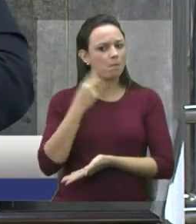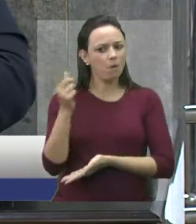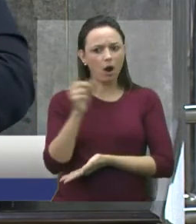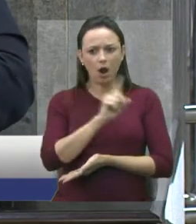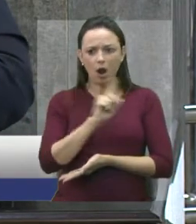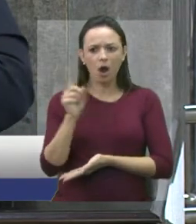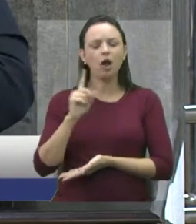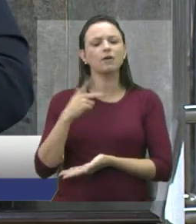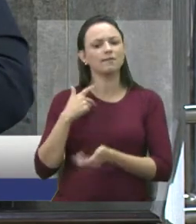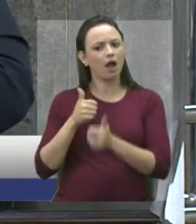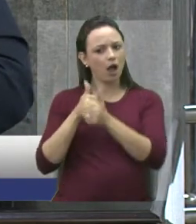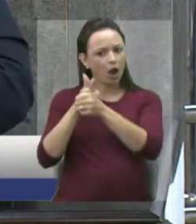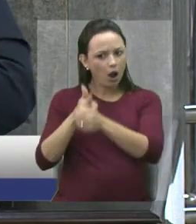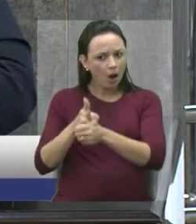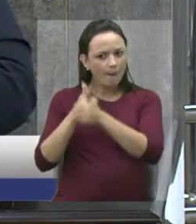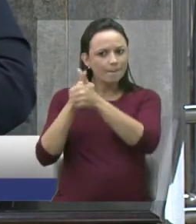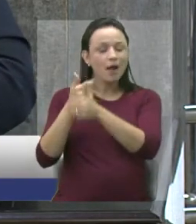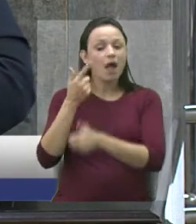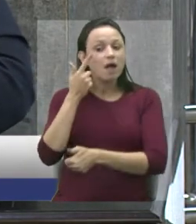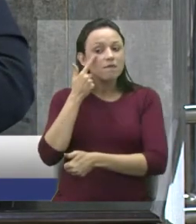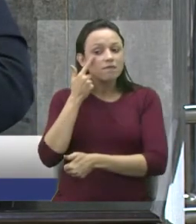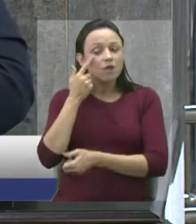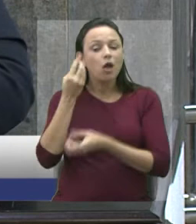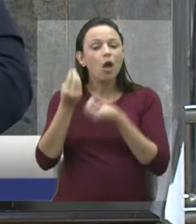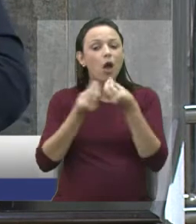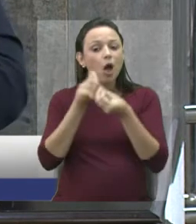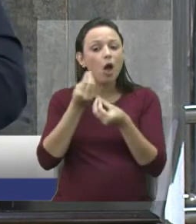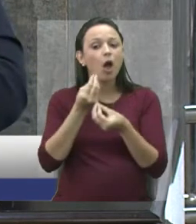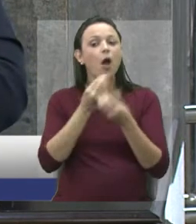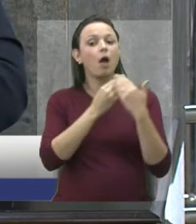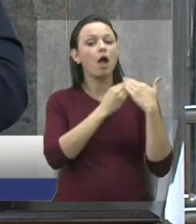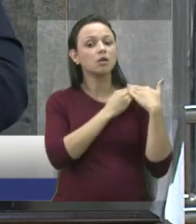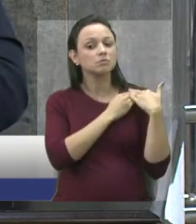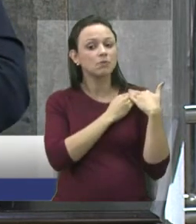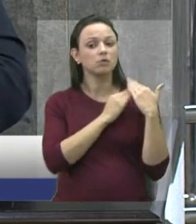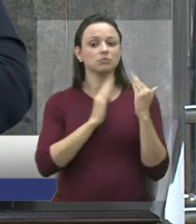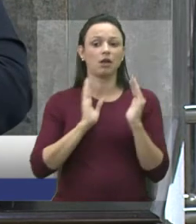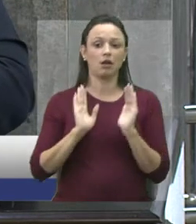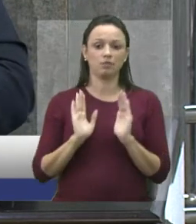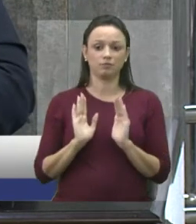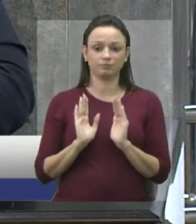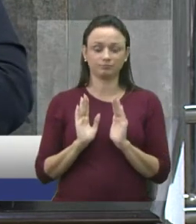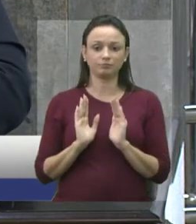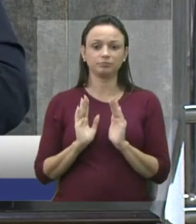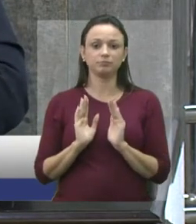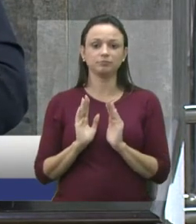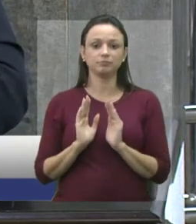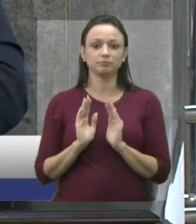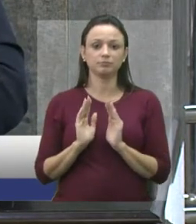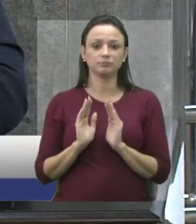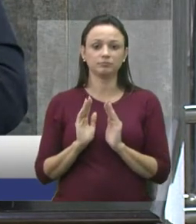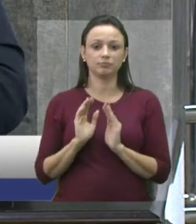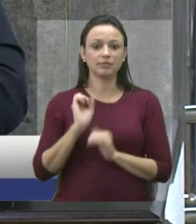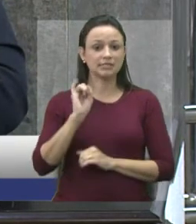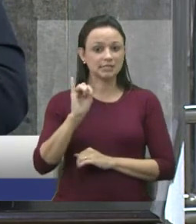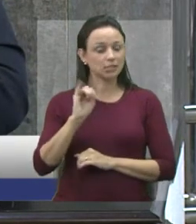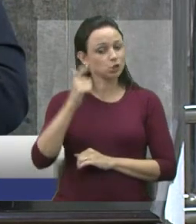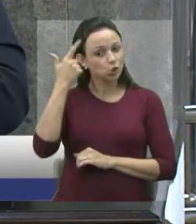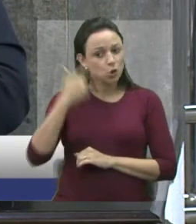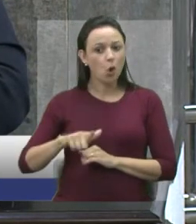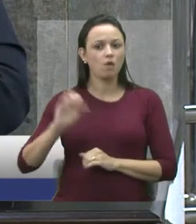com toda a responsabilidade. E se isso veio a acontecer, que nunca mais